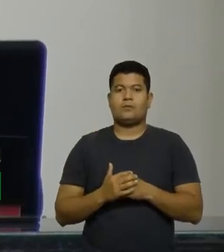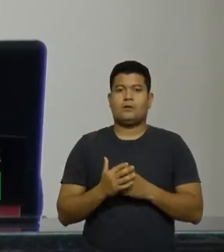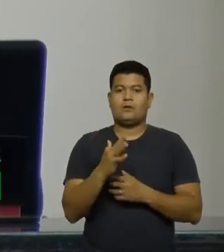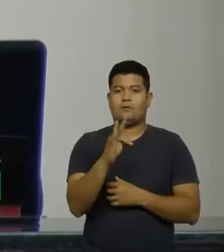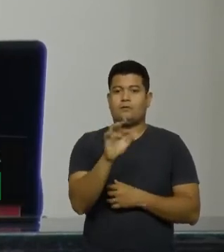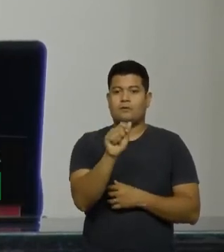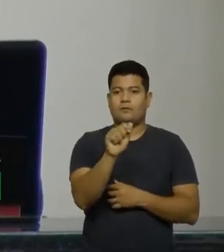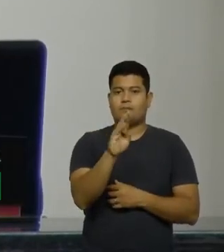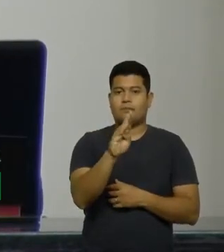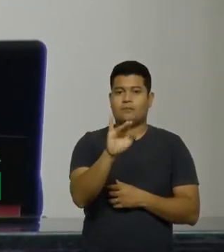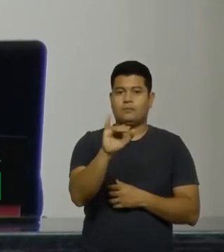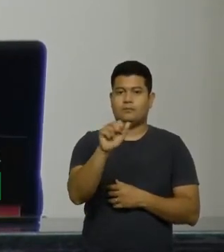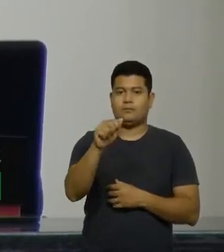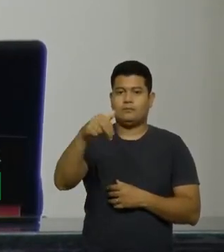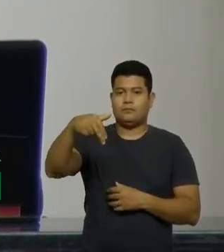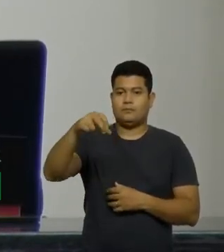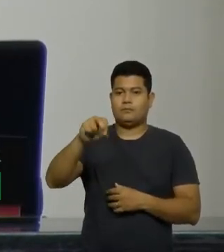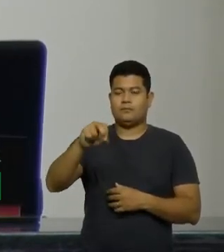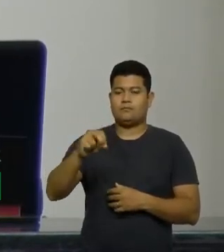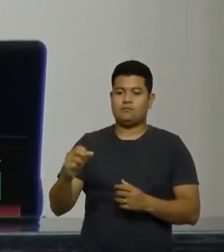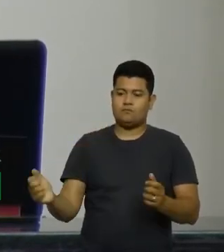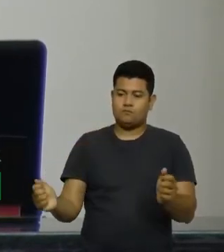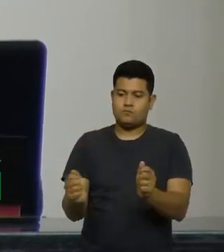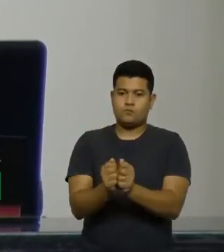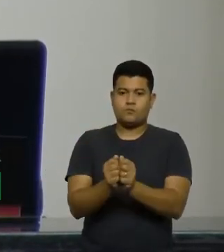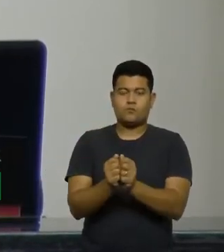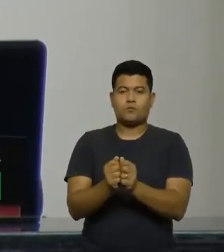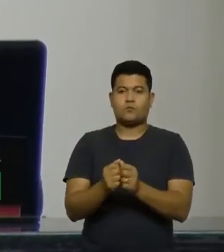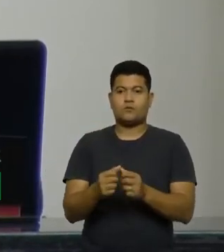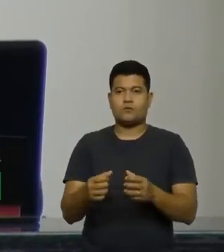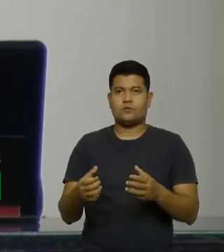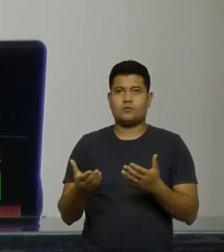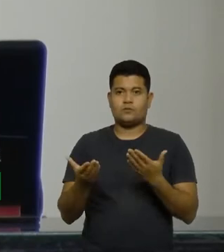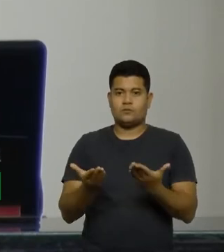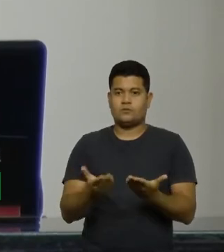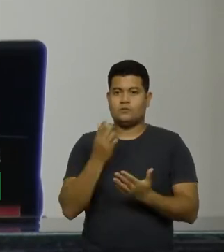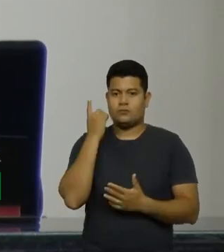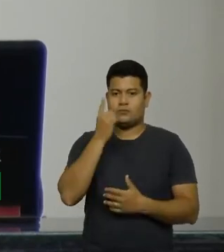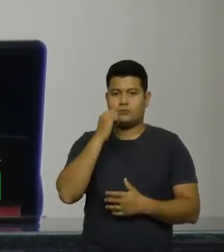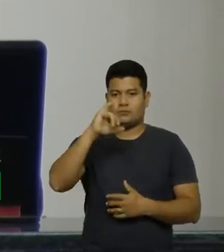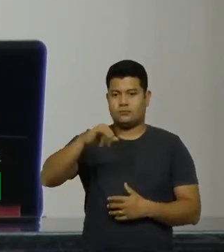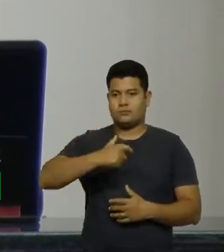Souza, muito bem acompanhado pelo deputado Jerry Comper,